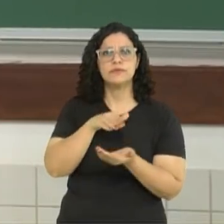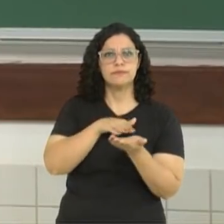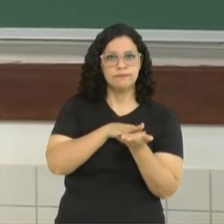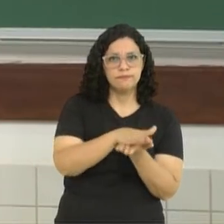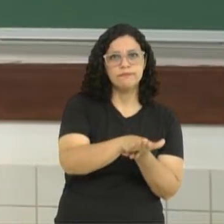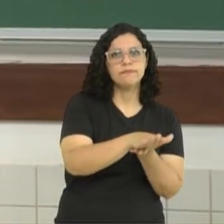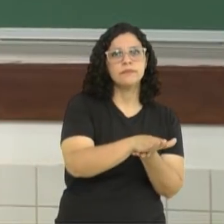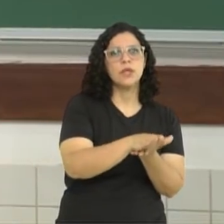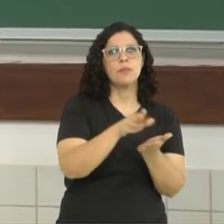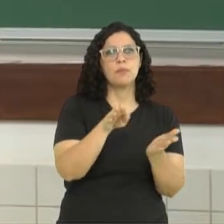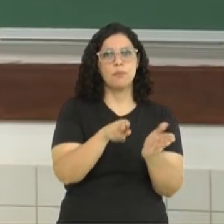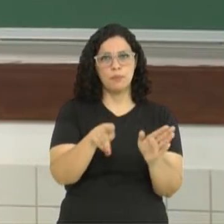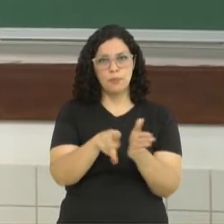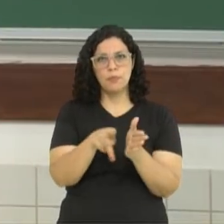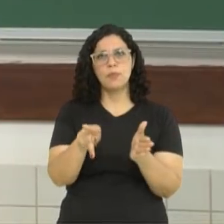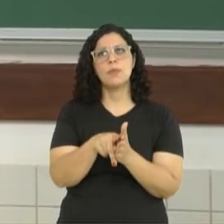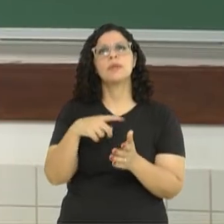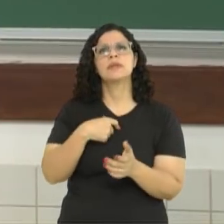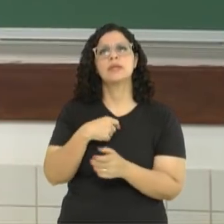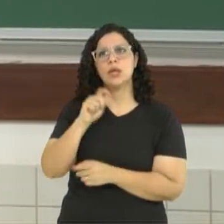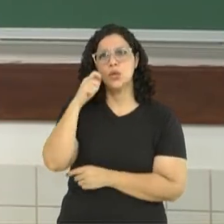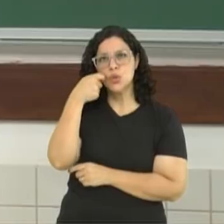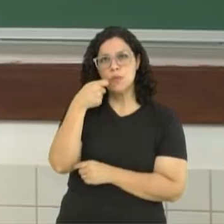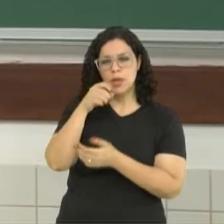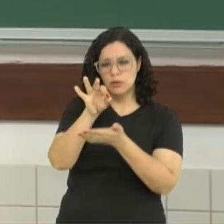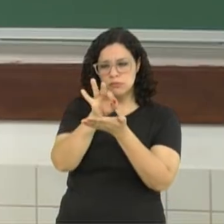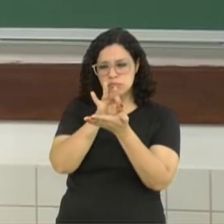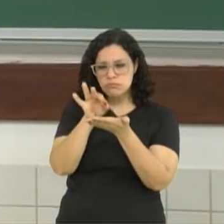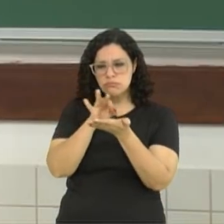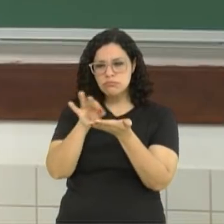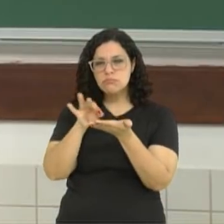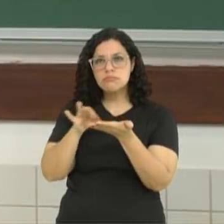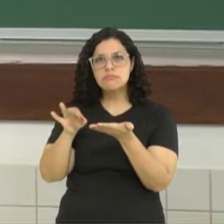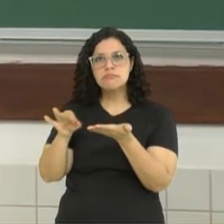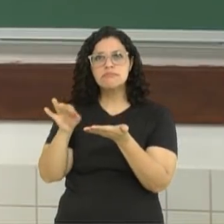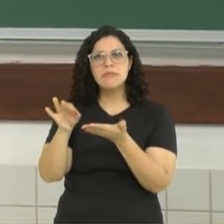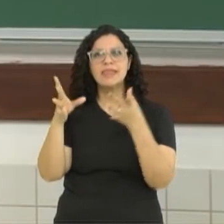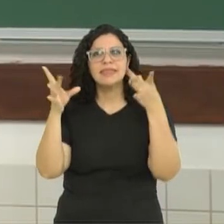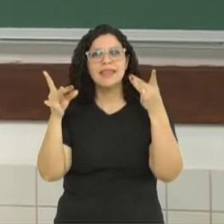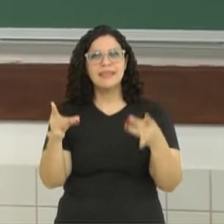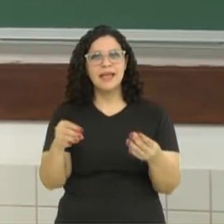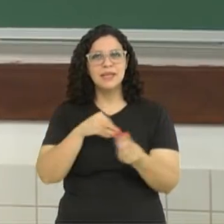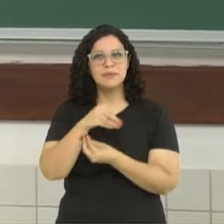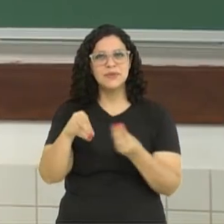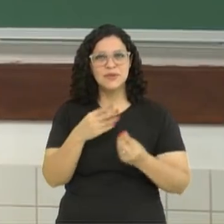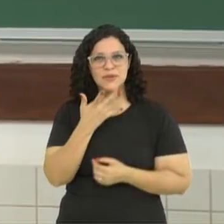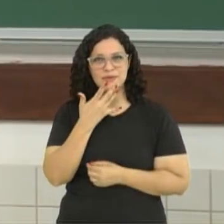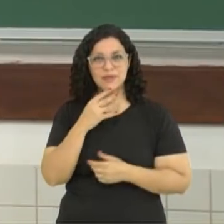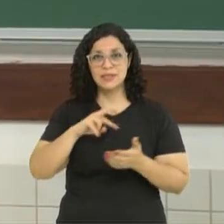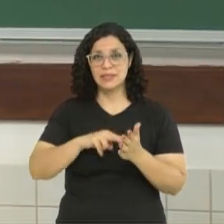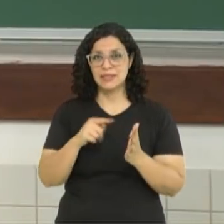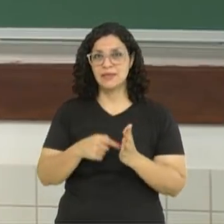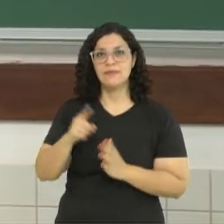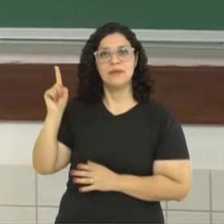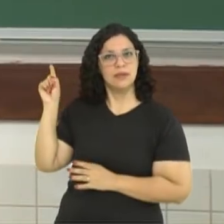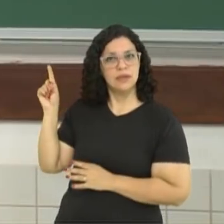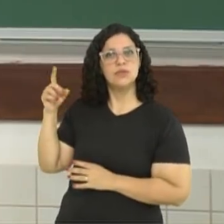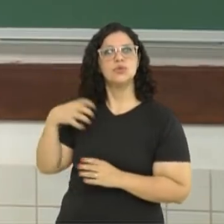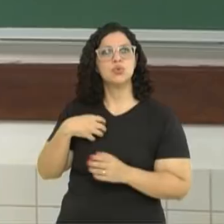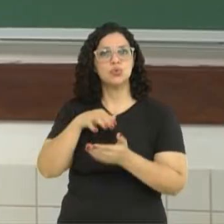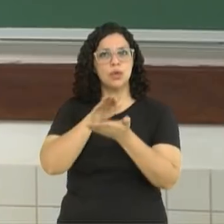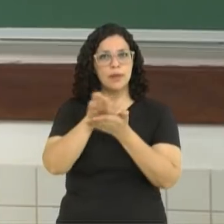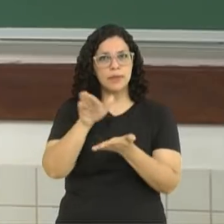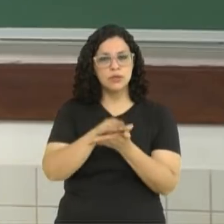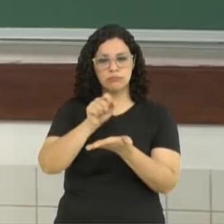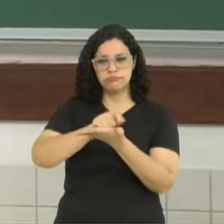novamente na impressão do CMYK, daí vem o quê? Vem o preto dando acabamento em volta dessas duas cores misturadas. Ou seja, dentro das impressões